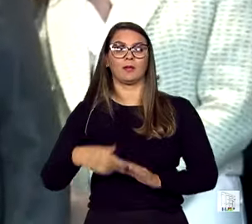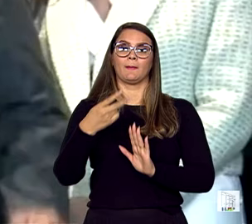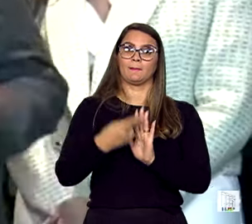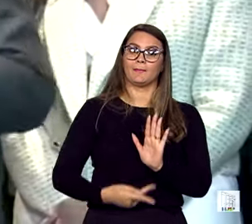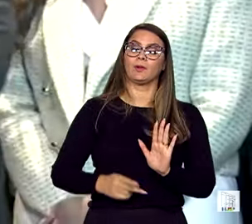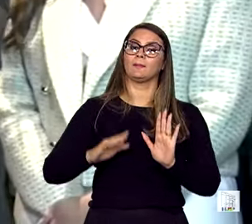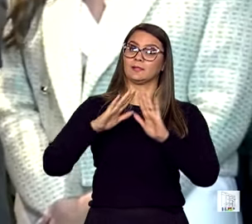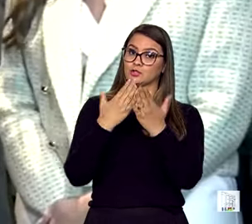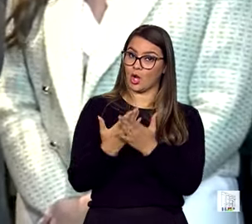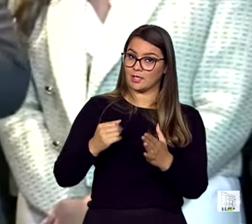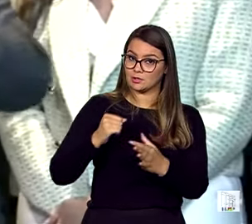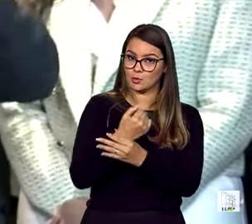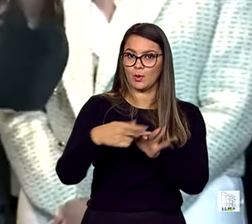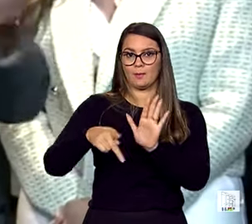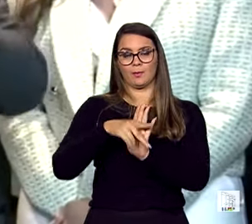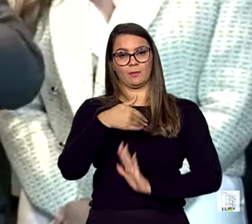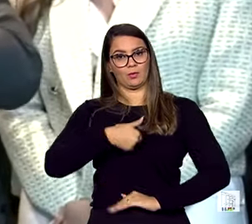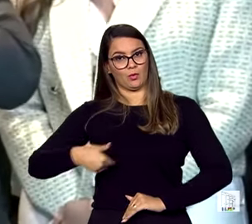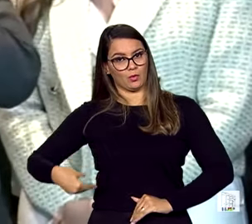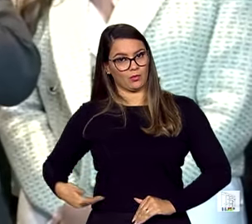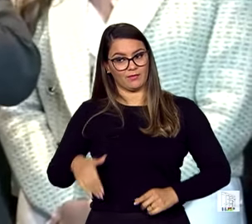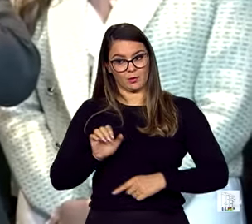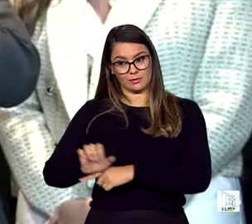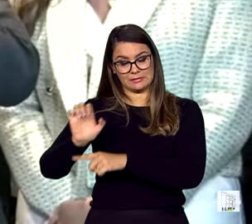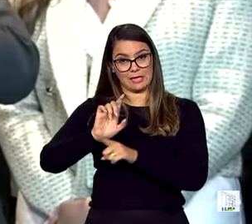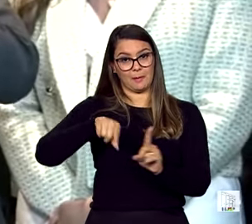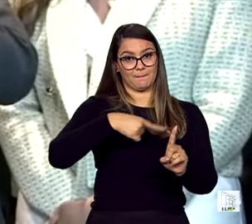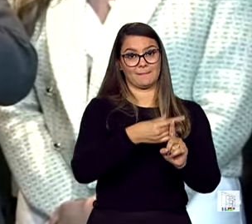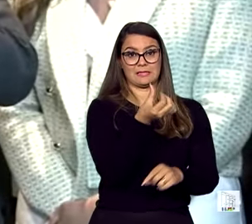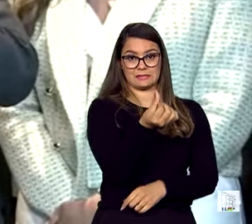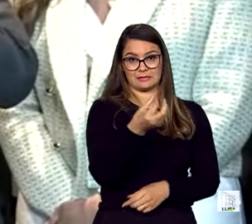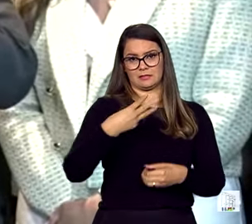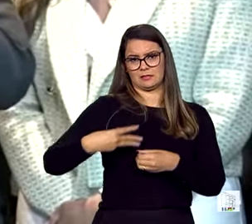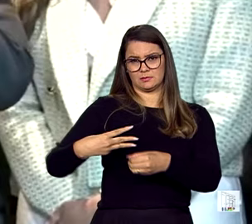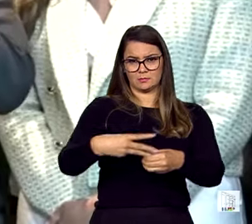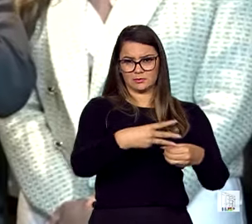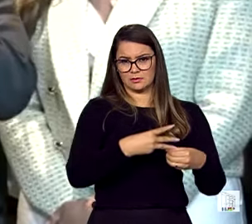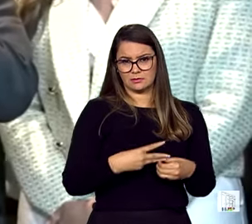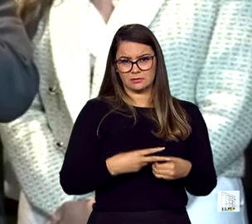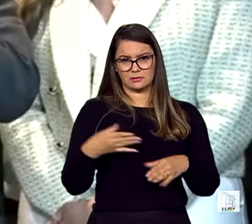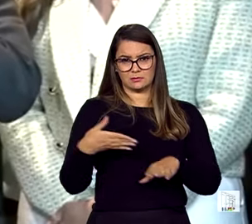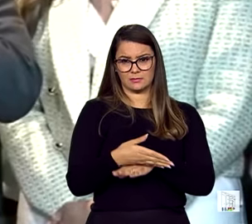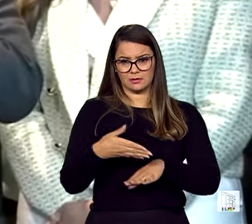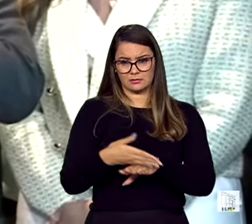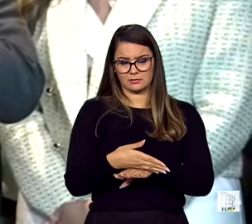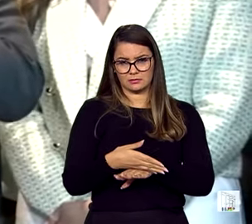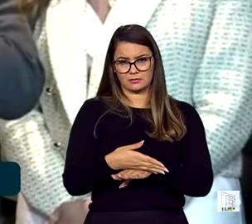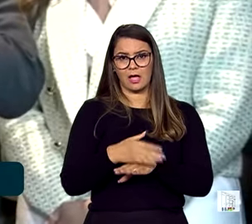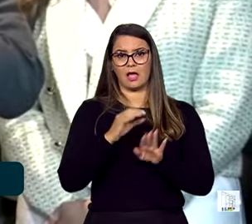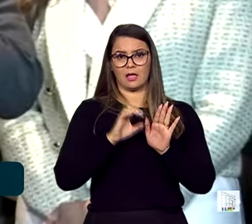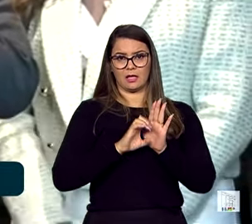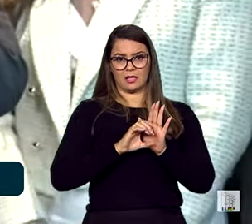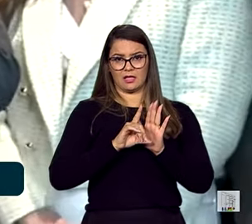Escola Segura, do governo do estado e de mais 6 municípios que participaram do